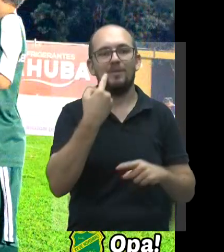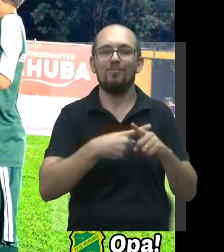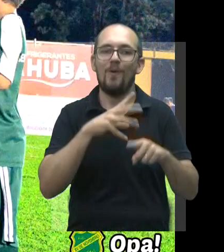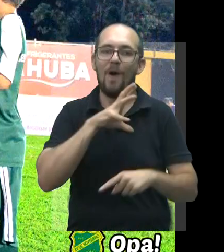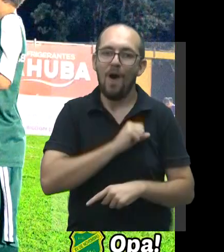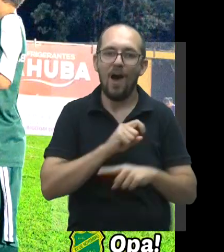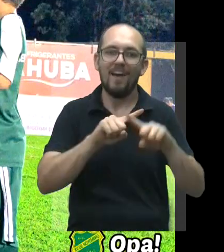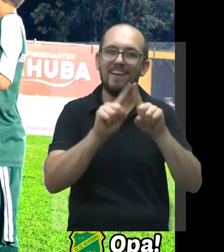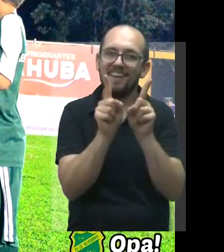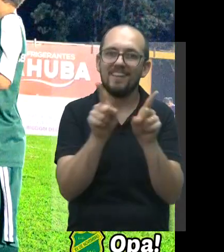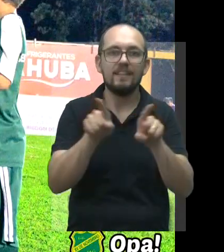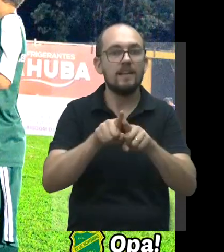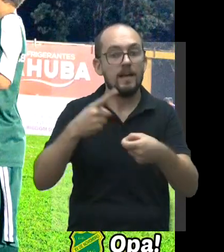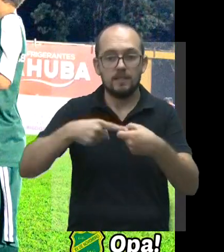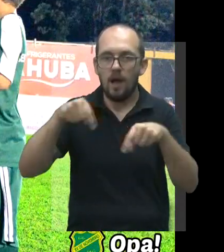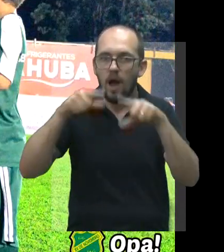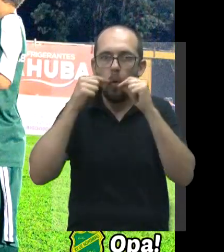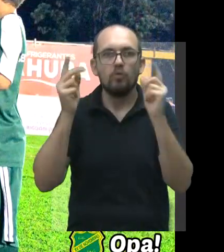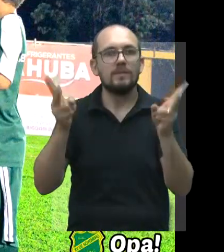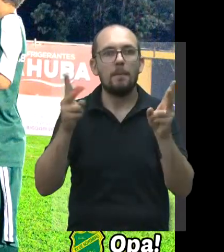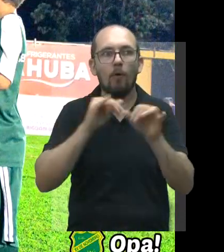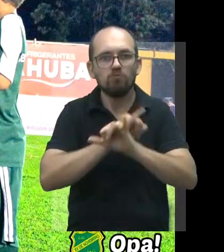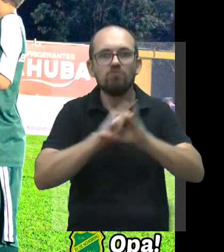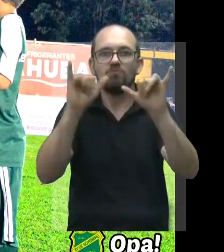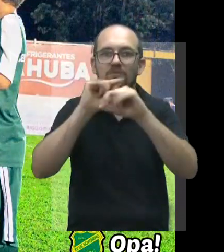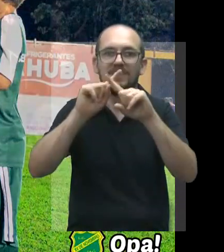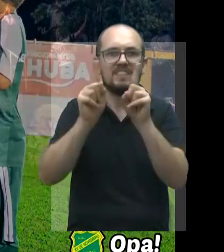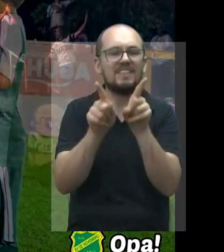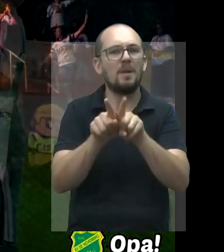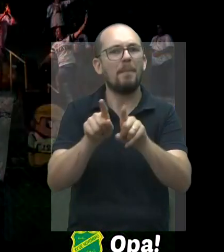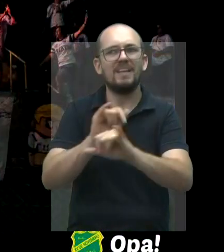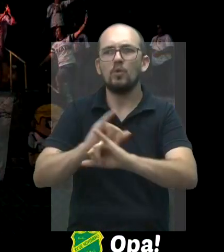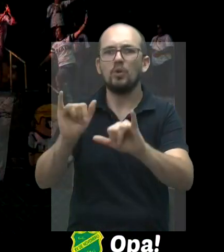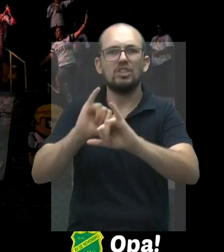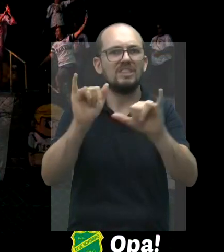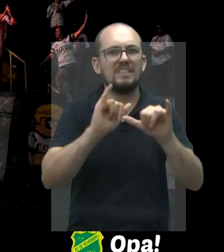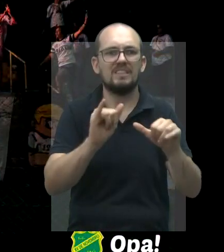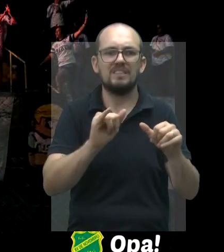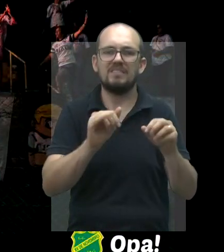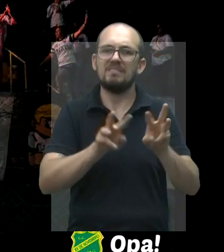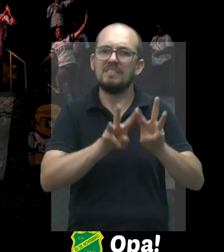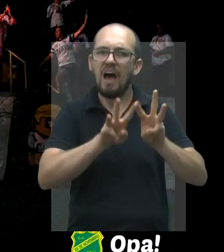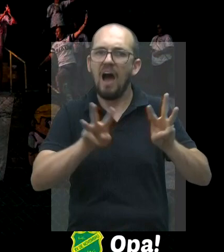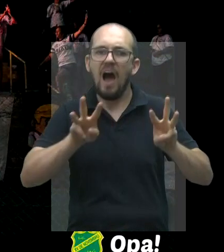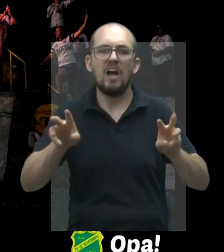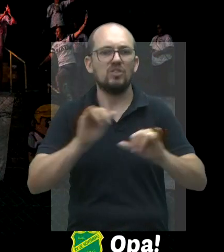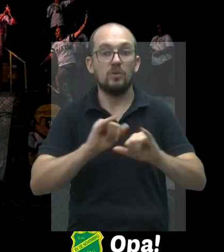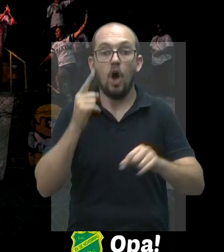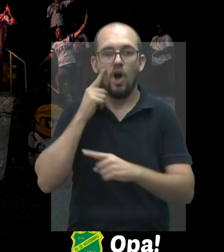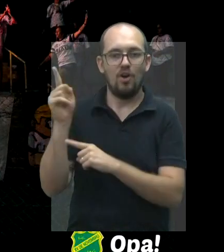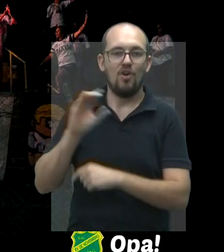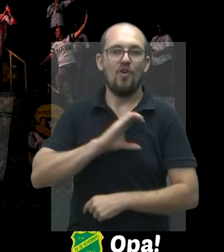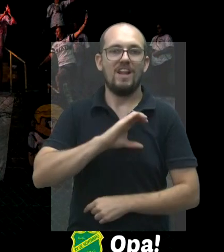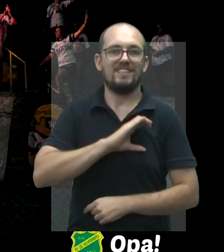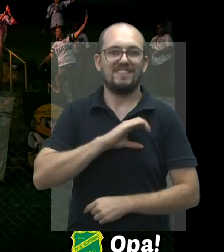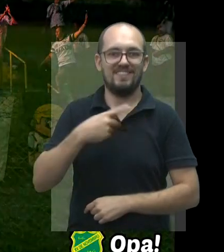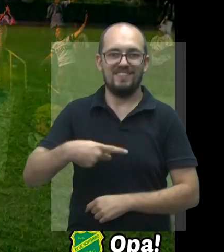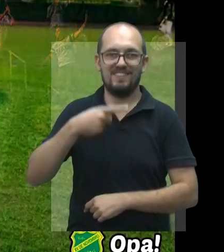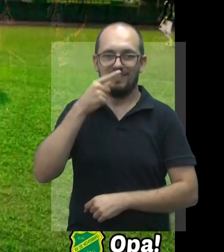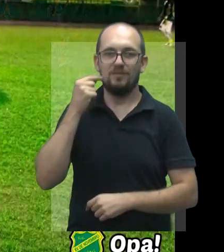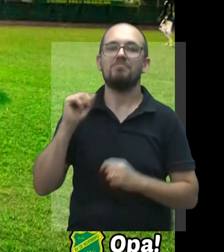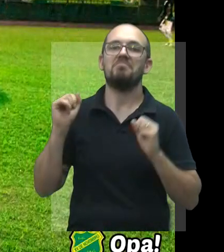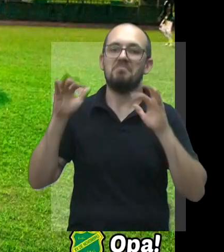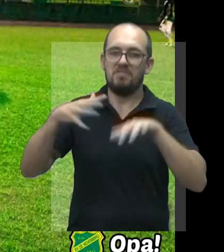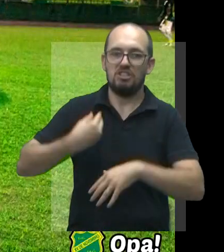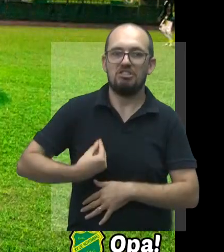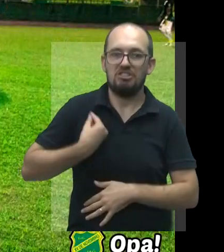15, a cidade tem essa projeção, os sites de notícias, os portais de notícias, a torcida do Corinthians organizada aqui de Jaú, sempre